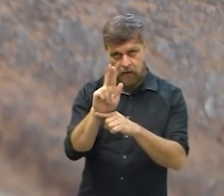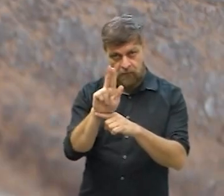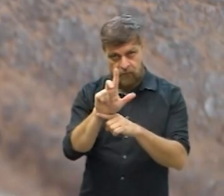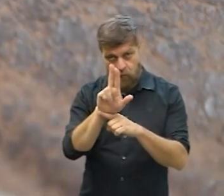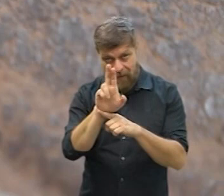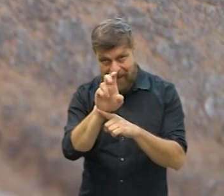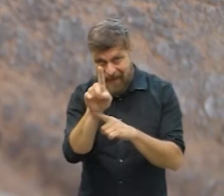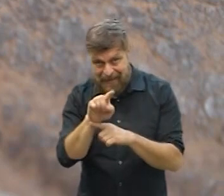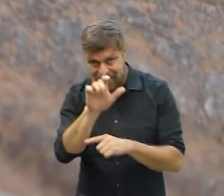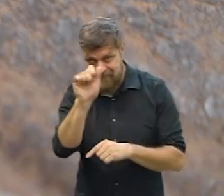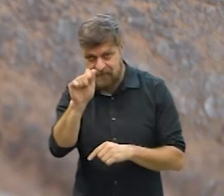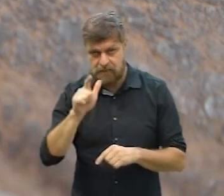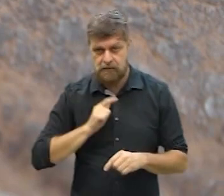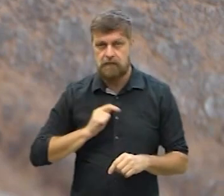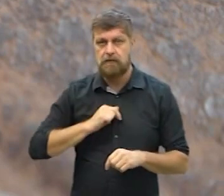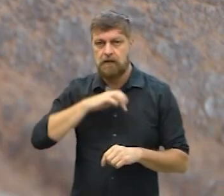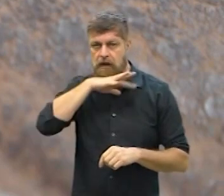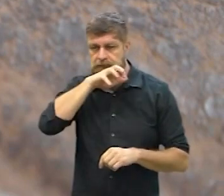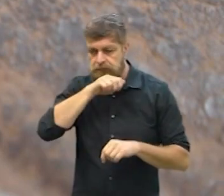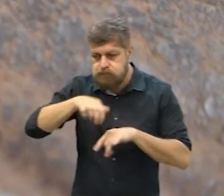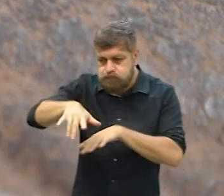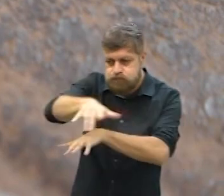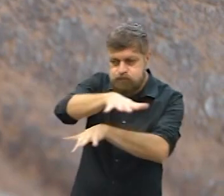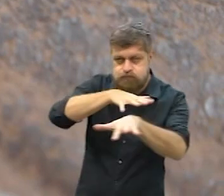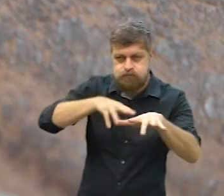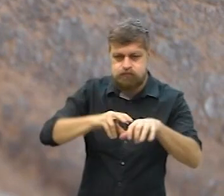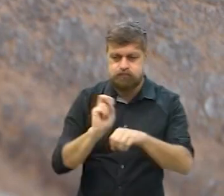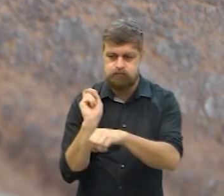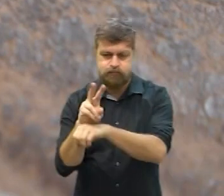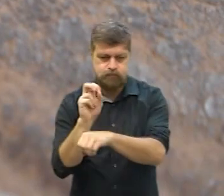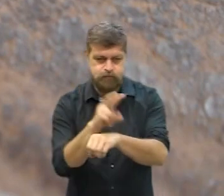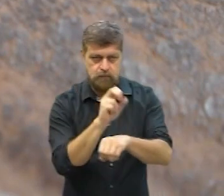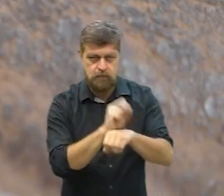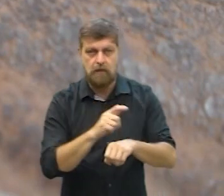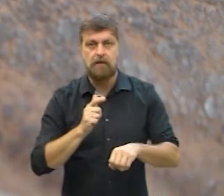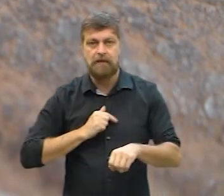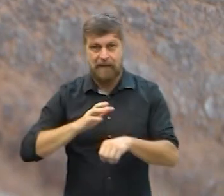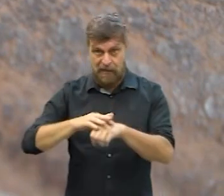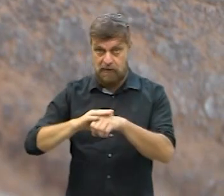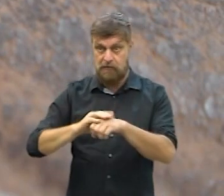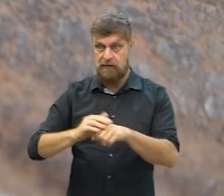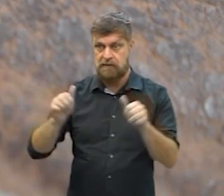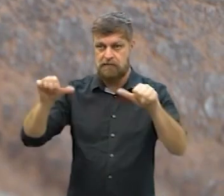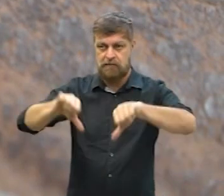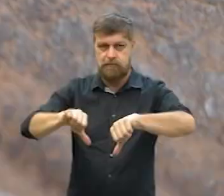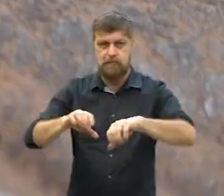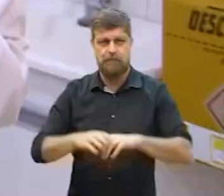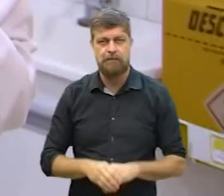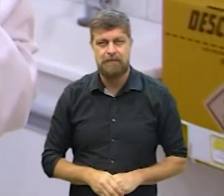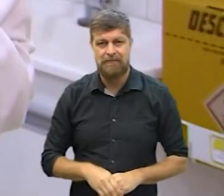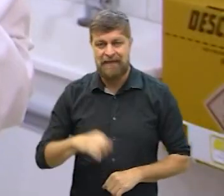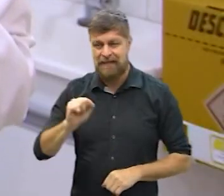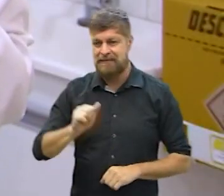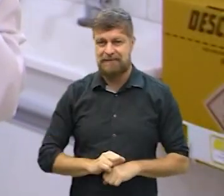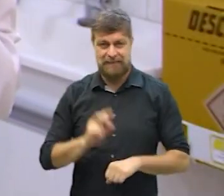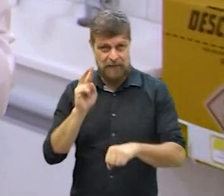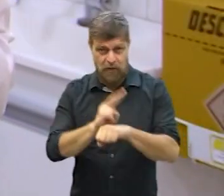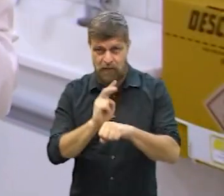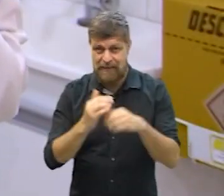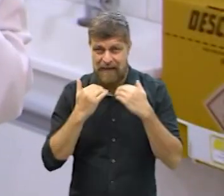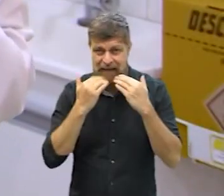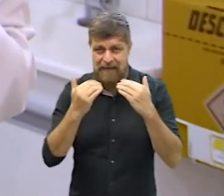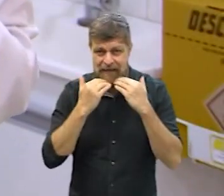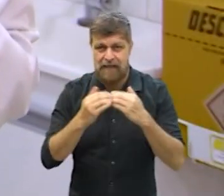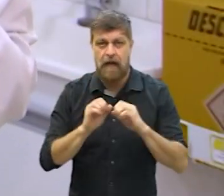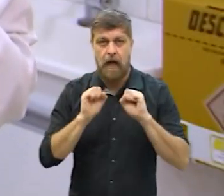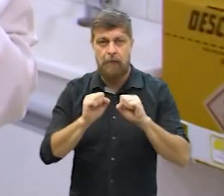A. Muito contagiosa entre os animais, se não tratada, pode levar a outras doenças. Se ela não for tratada, ela